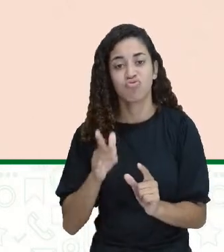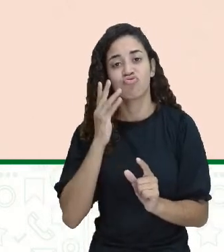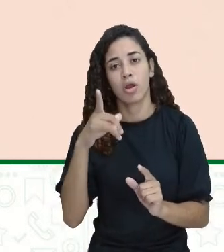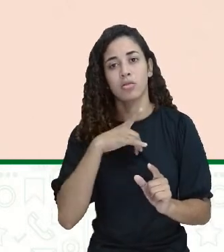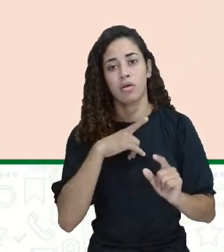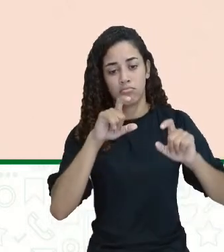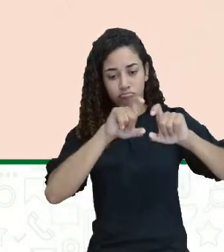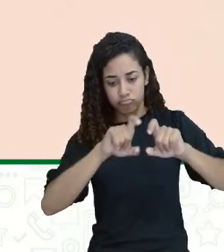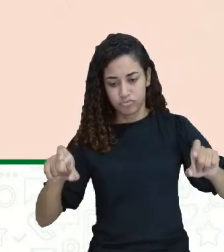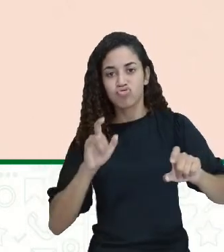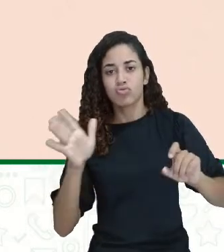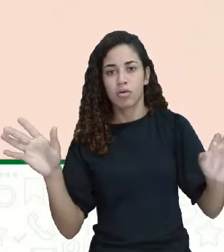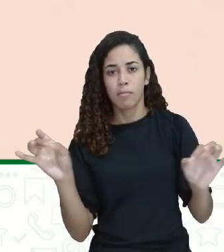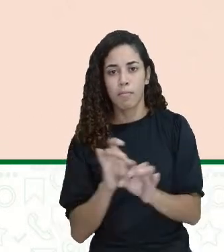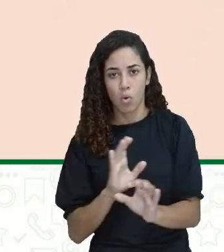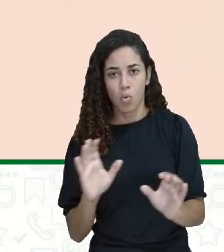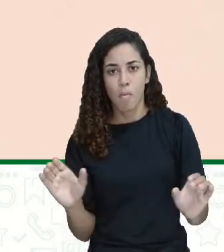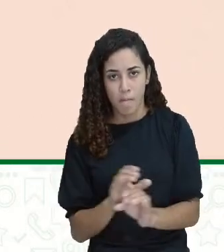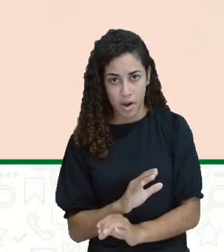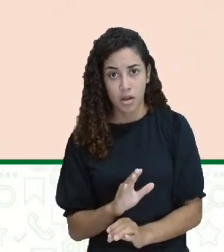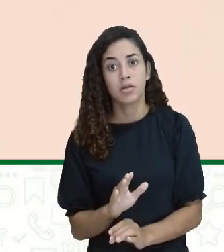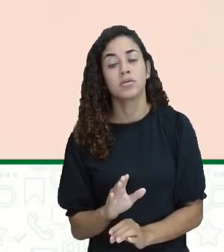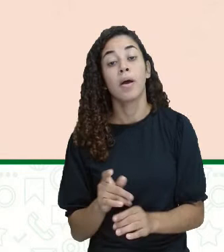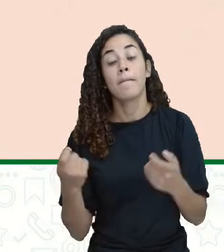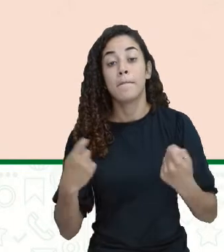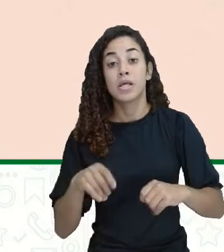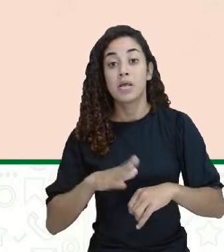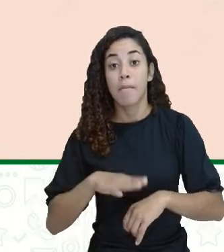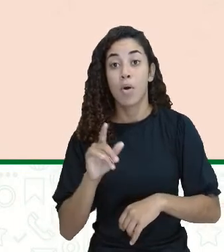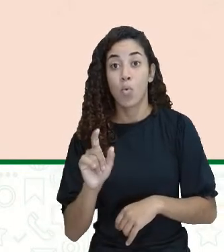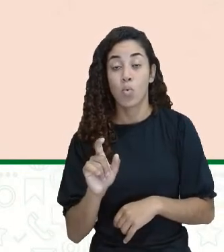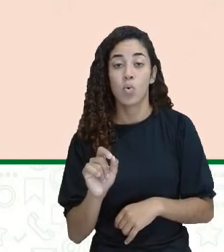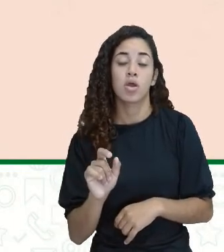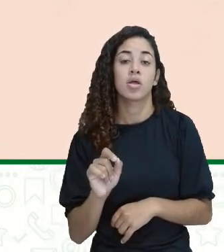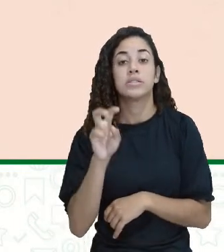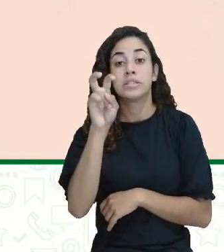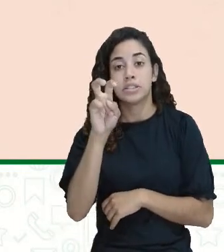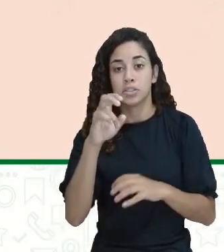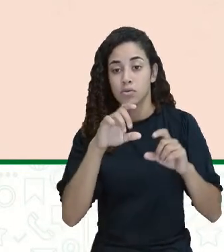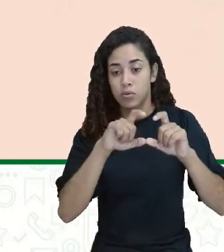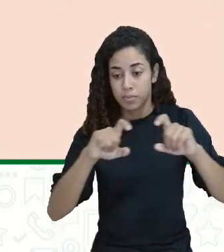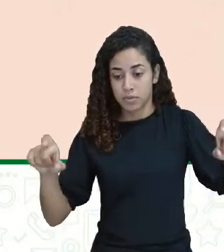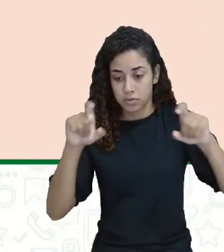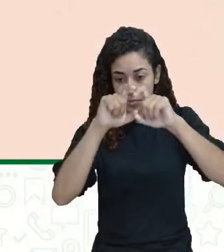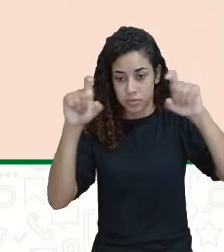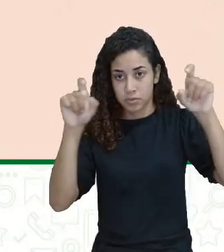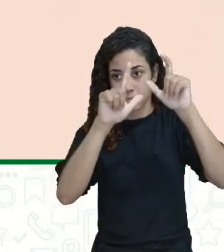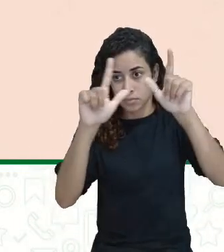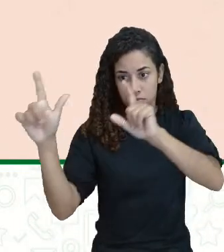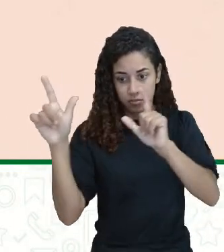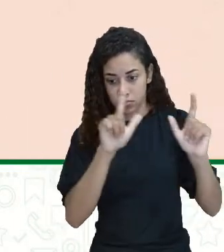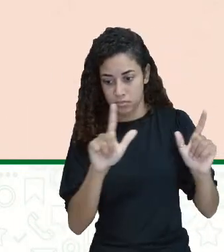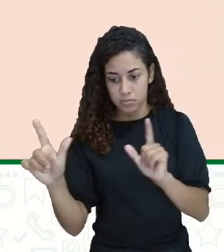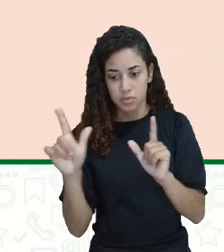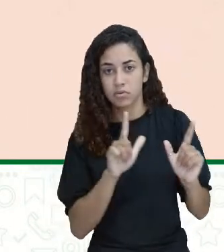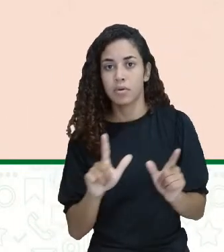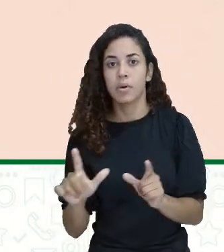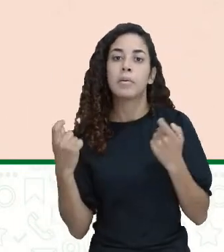linha aí pronta, e aí nós precisamos de mais 5 linhas certo? Para